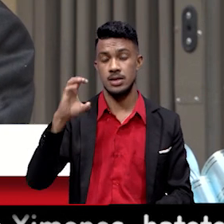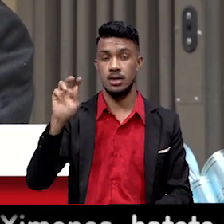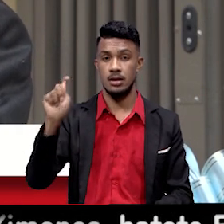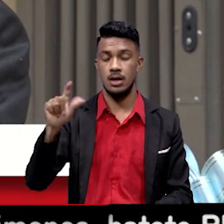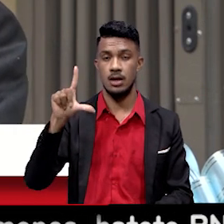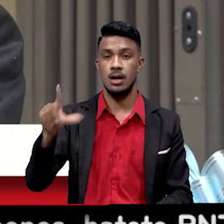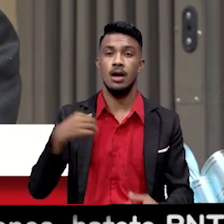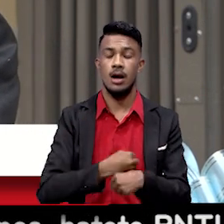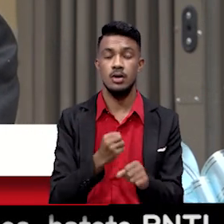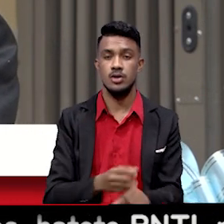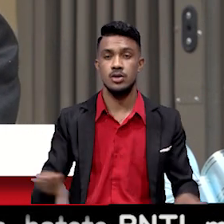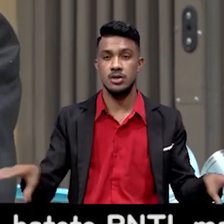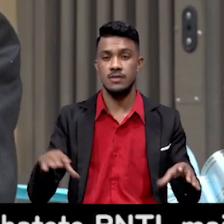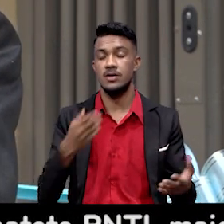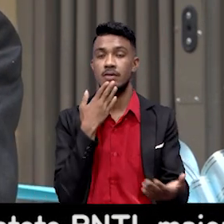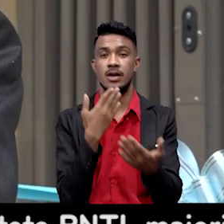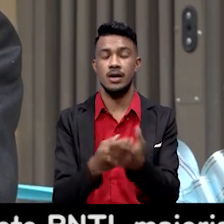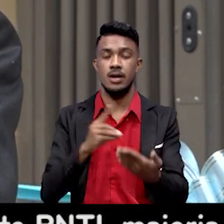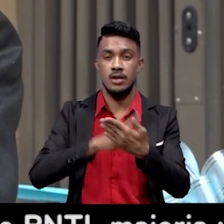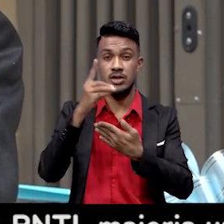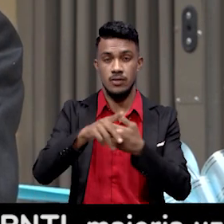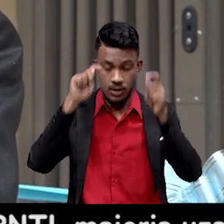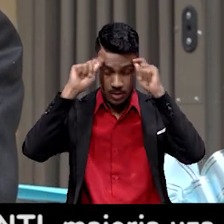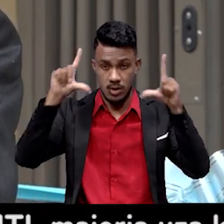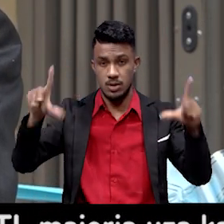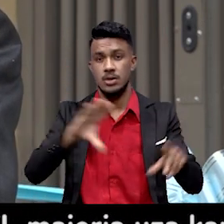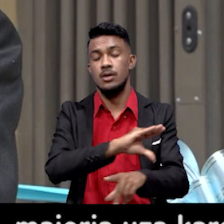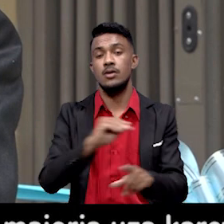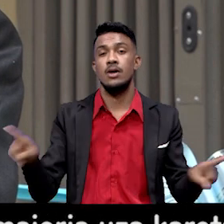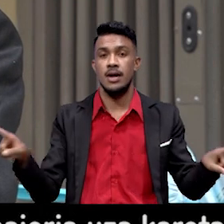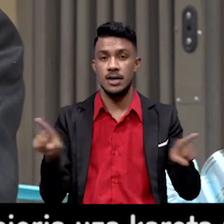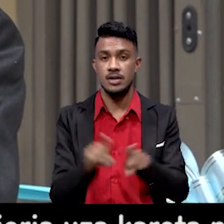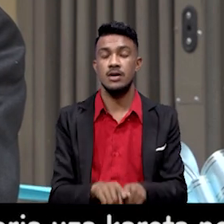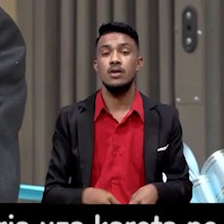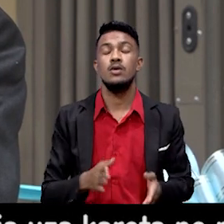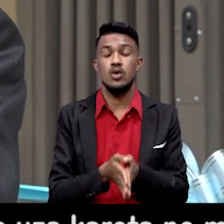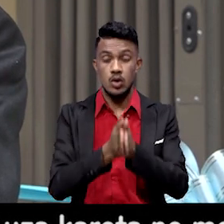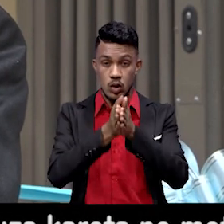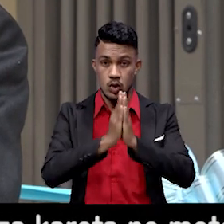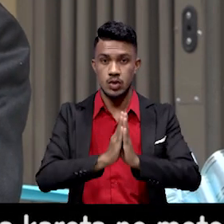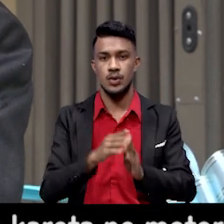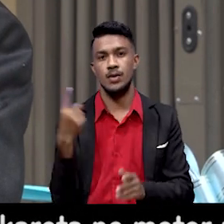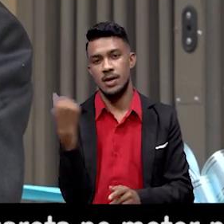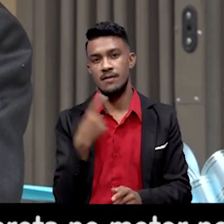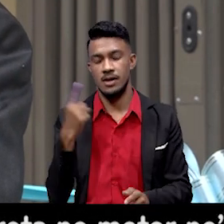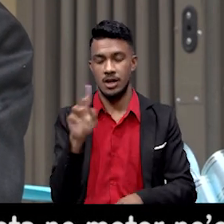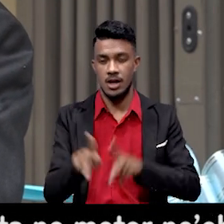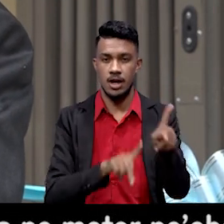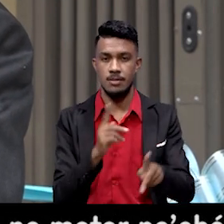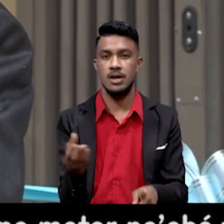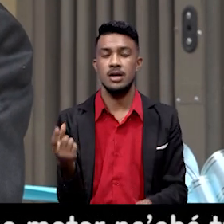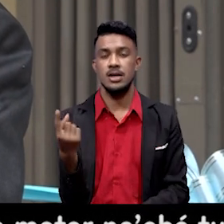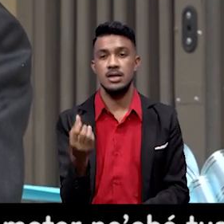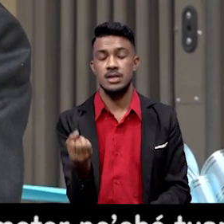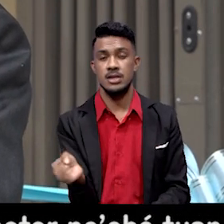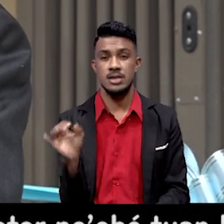kliutang iha desenvolvement Timor Leste nunemos husu na fating ba cliente sira sociedade Timor